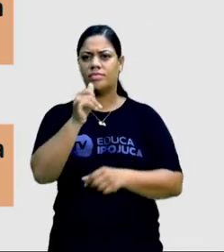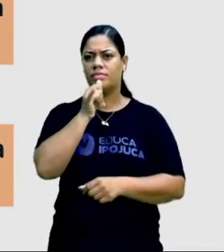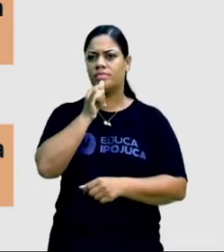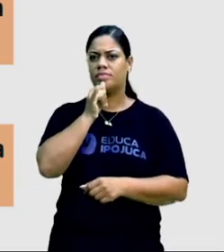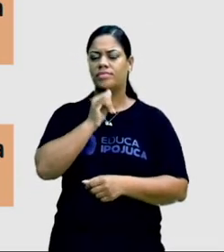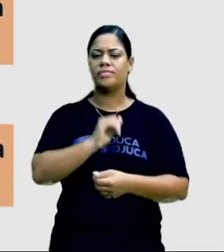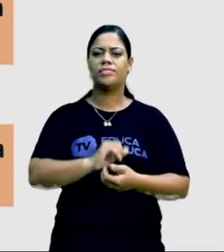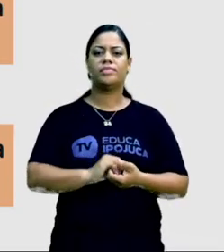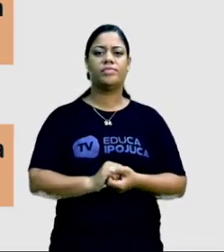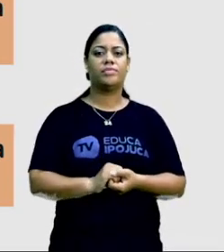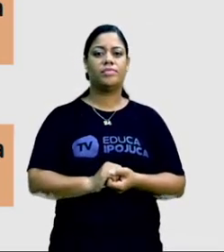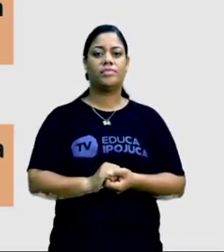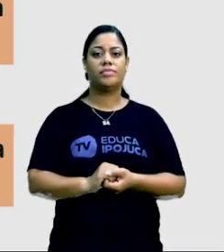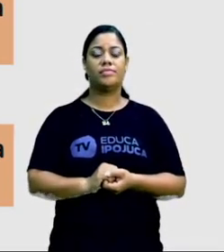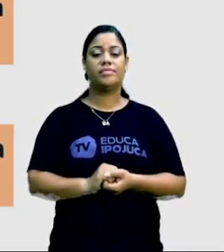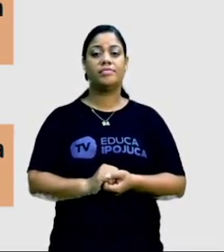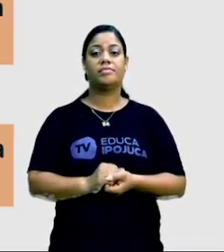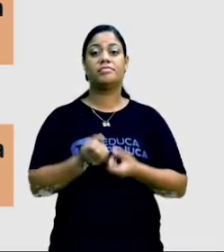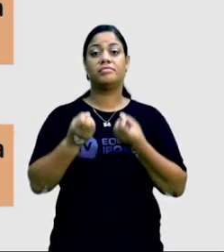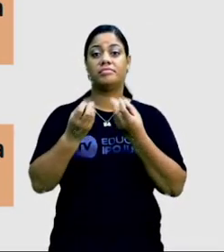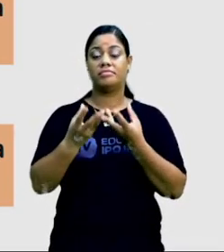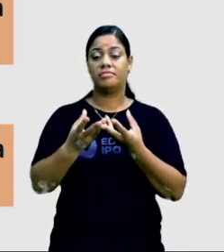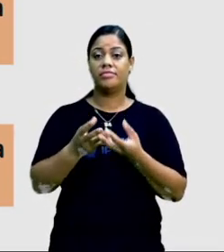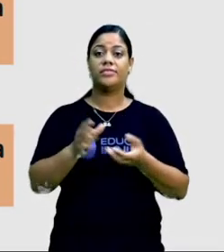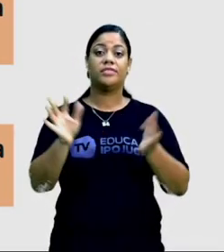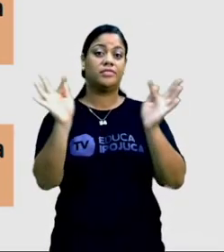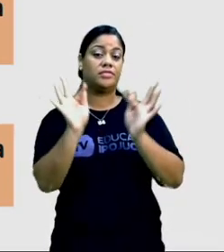exemplos: felizmente, pena que,